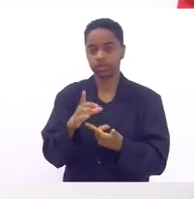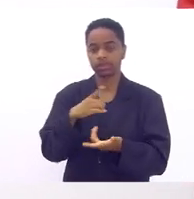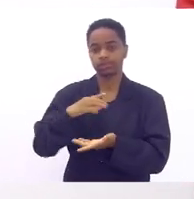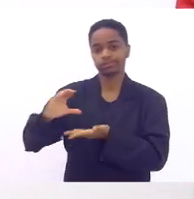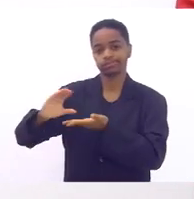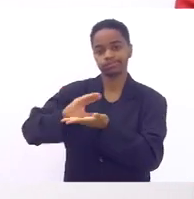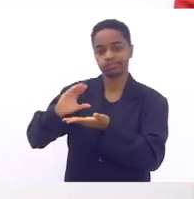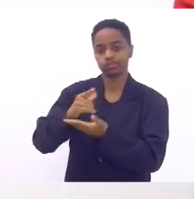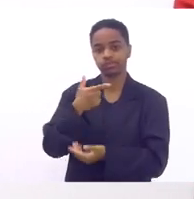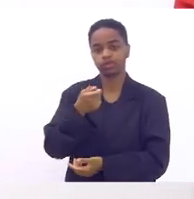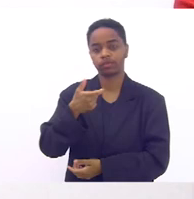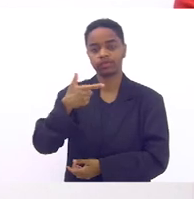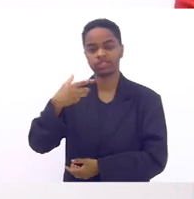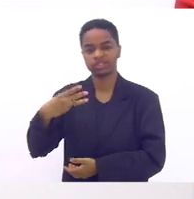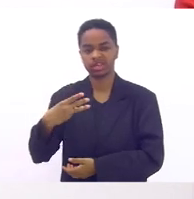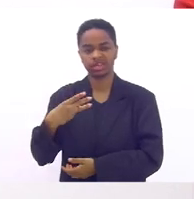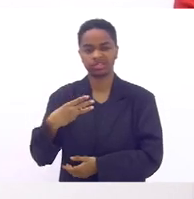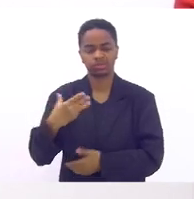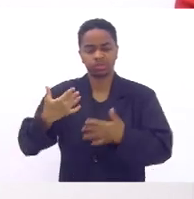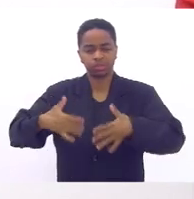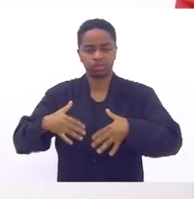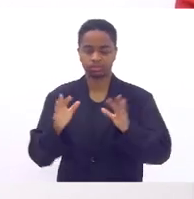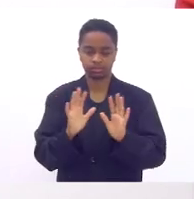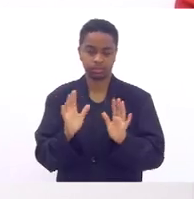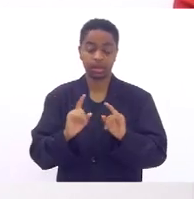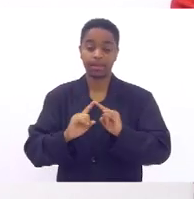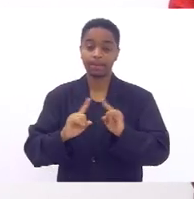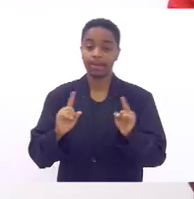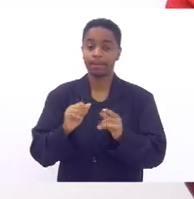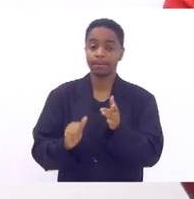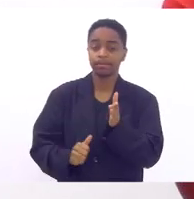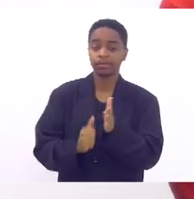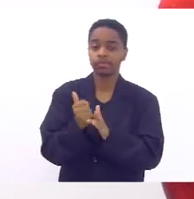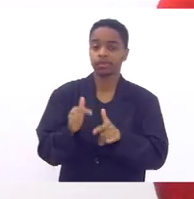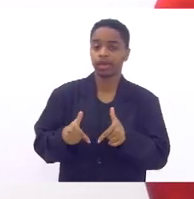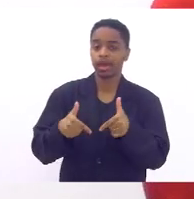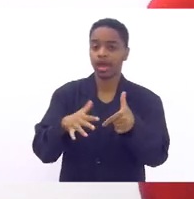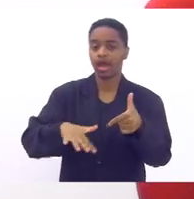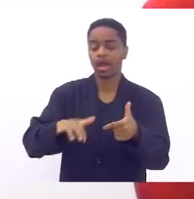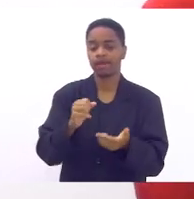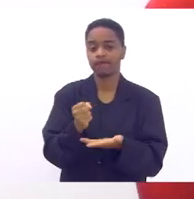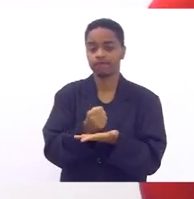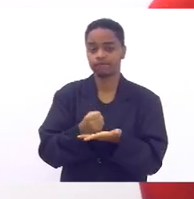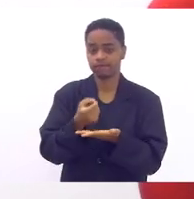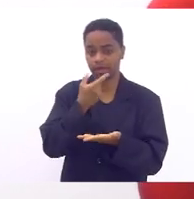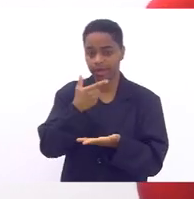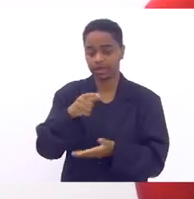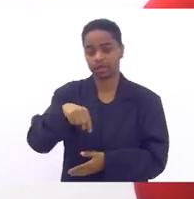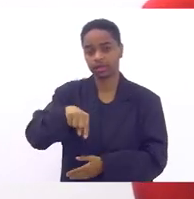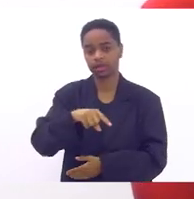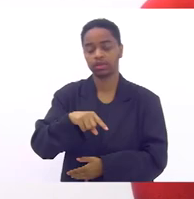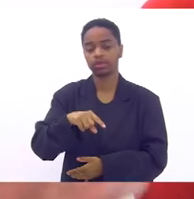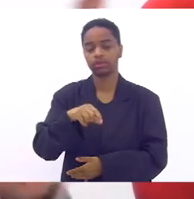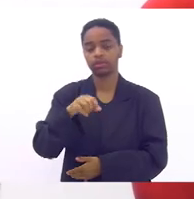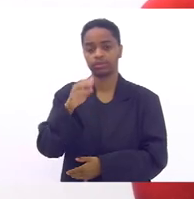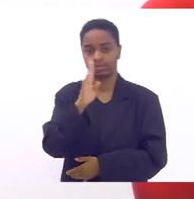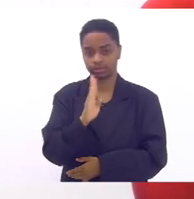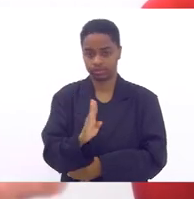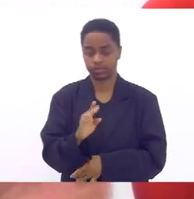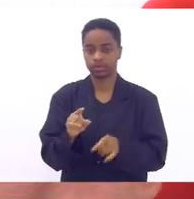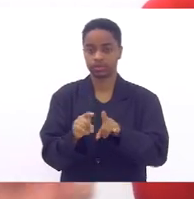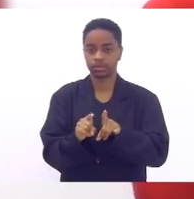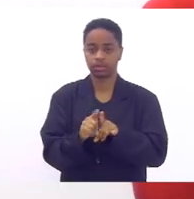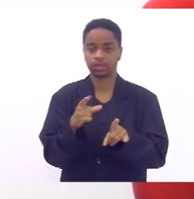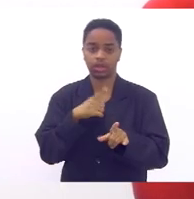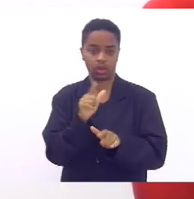2023 talvez não seja mais mas a primeira farmacêutica to no Brasil mesmo considerando as multinacionais individual não porque